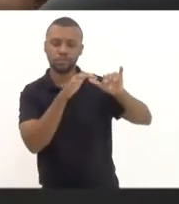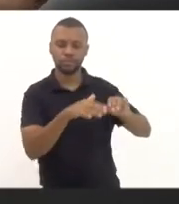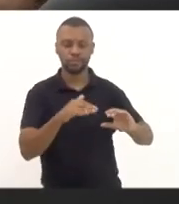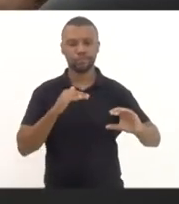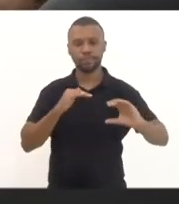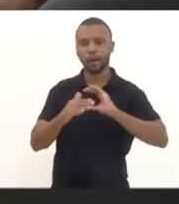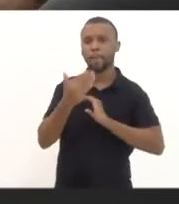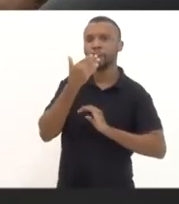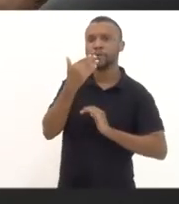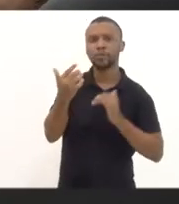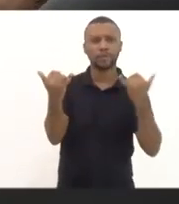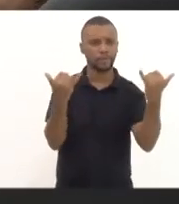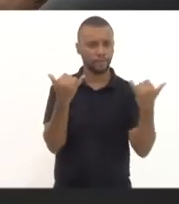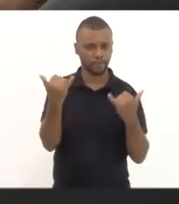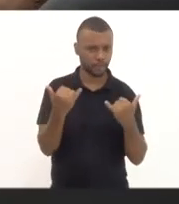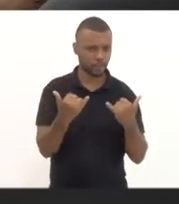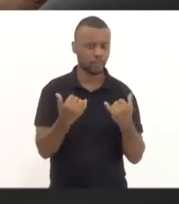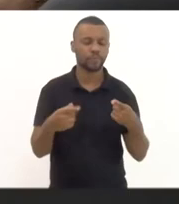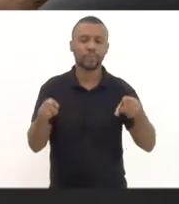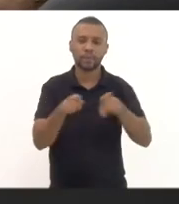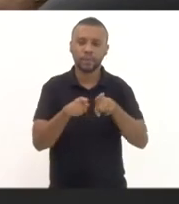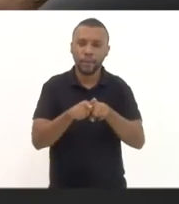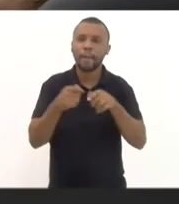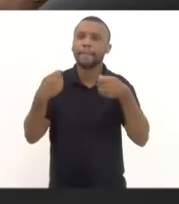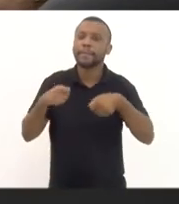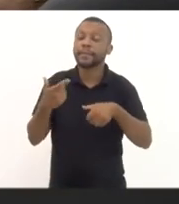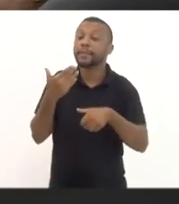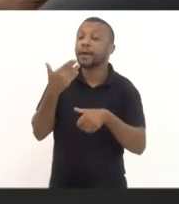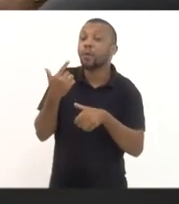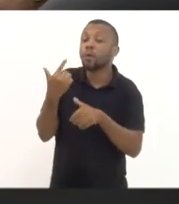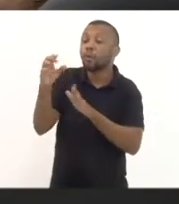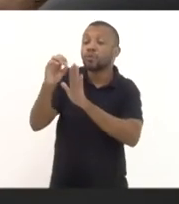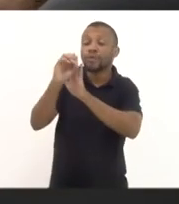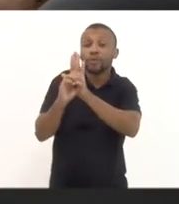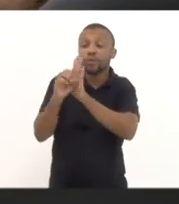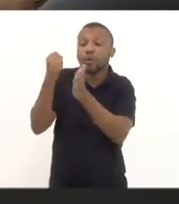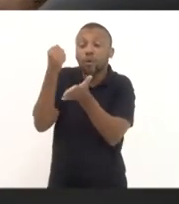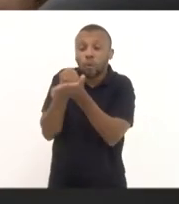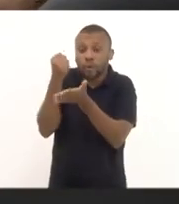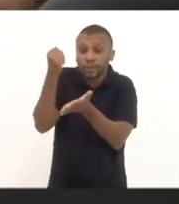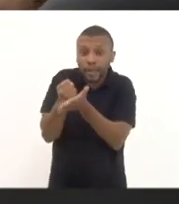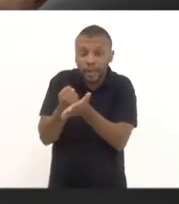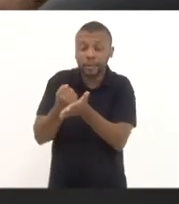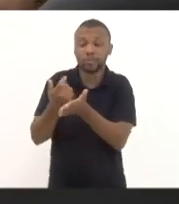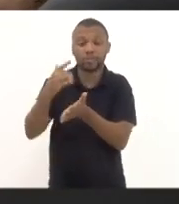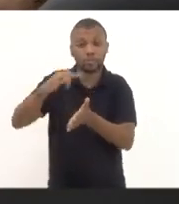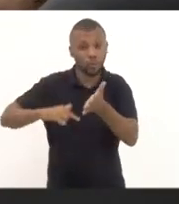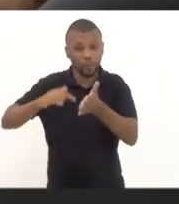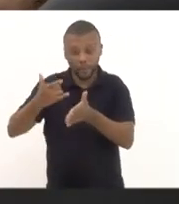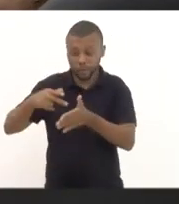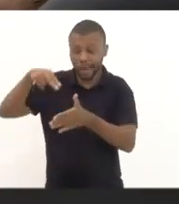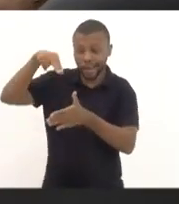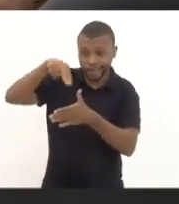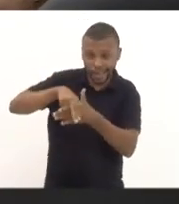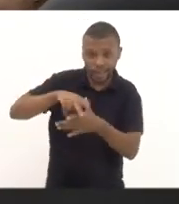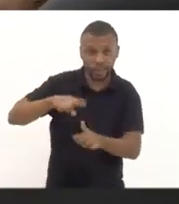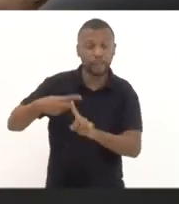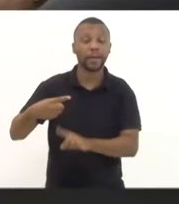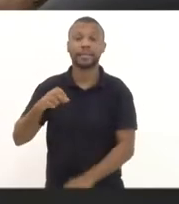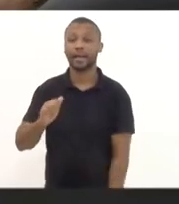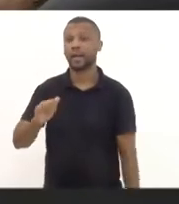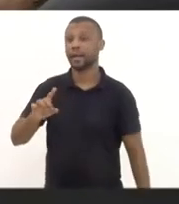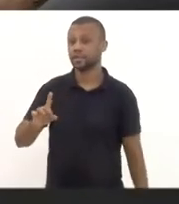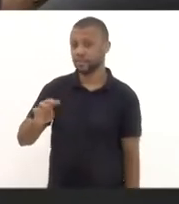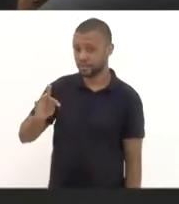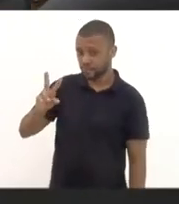requisitando mandar um ofício requisitando o contrato anexo ad-til que o contrato da concessão concomitante junto